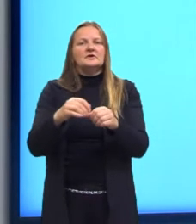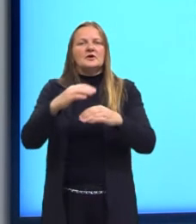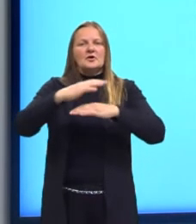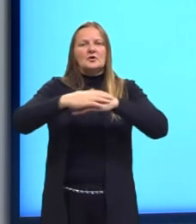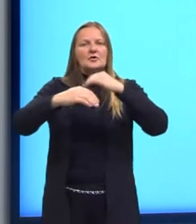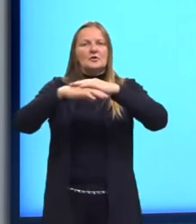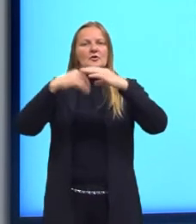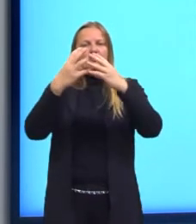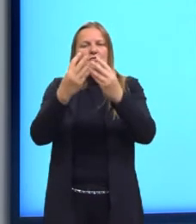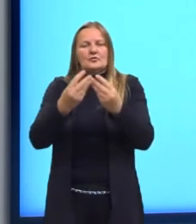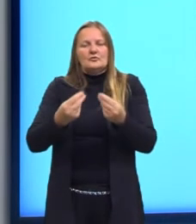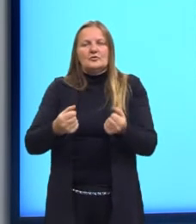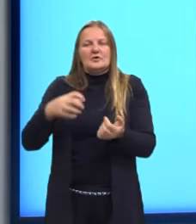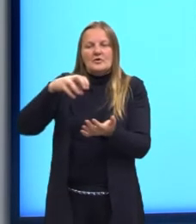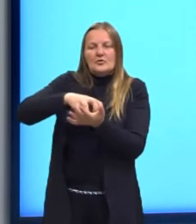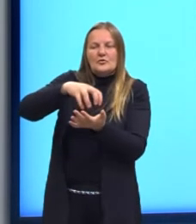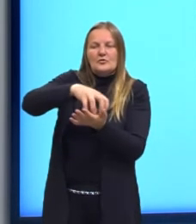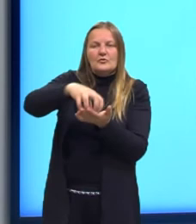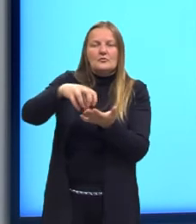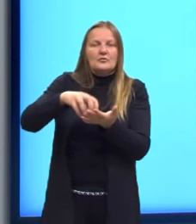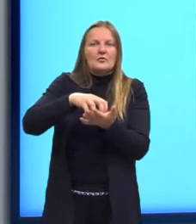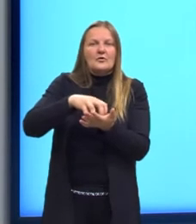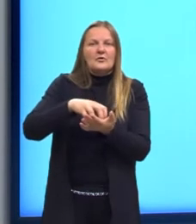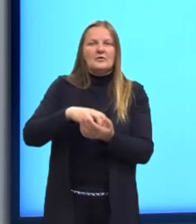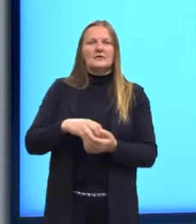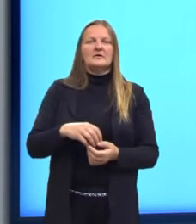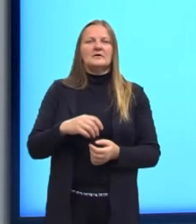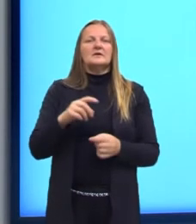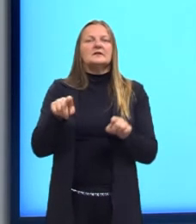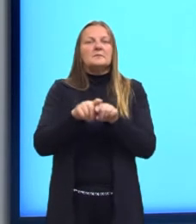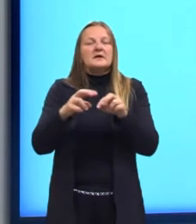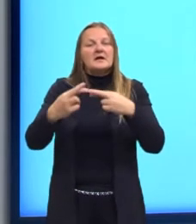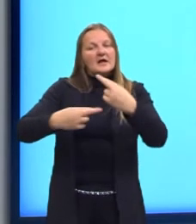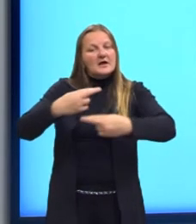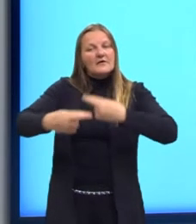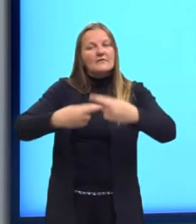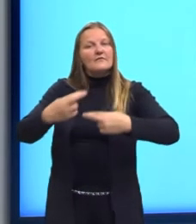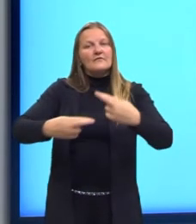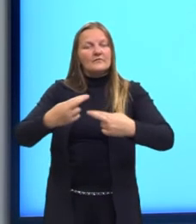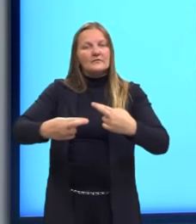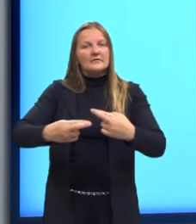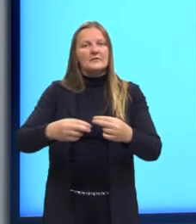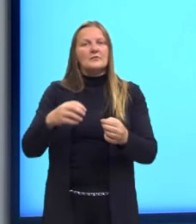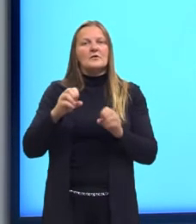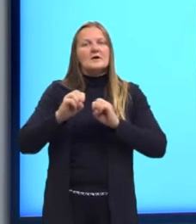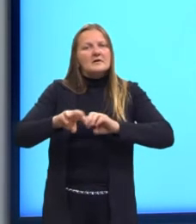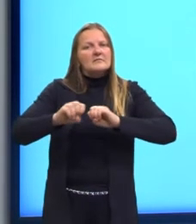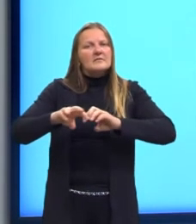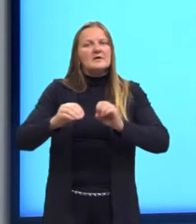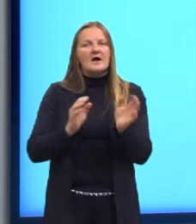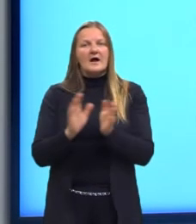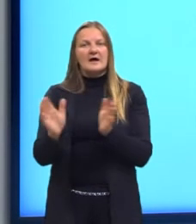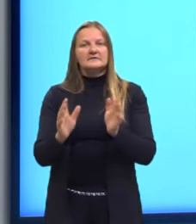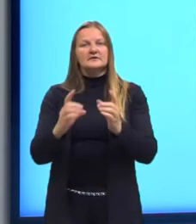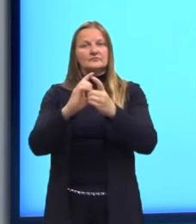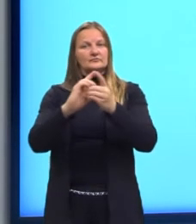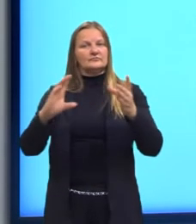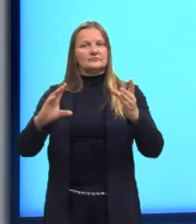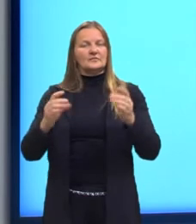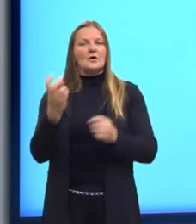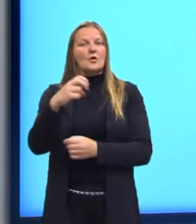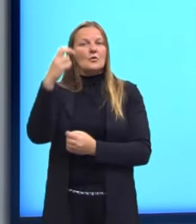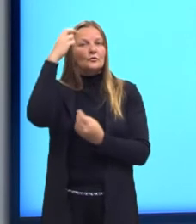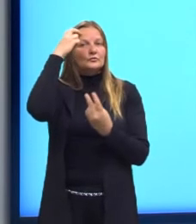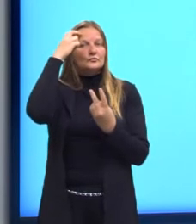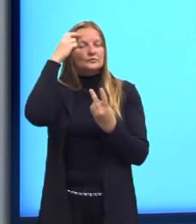das amarras coloniais e posteriormente em uma reformulação Educacional que visse ao acesso democrático a